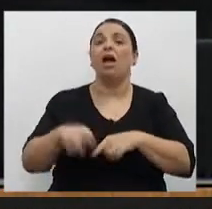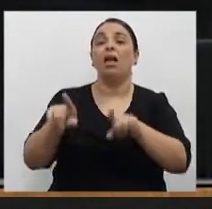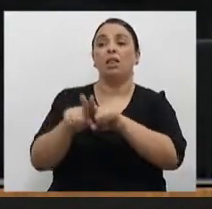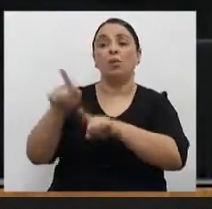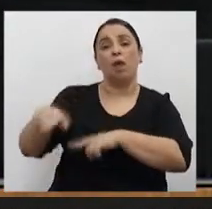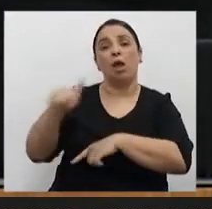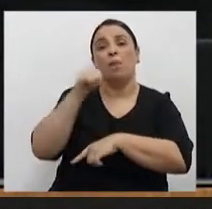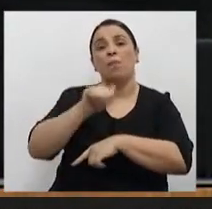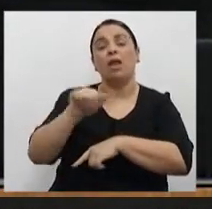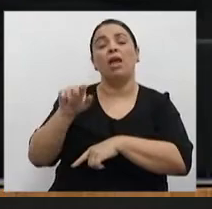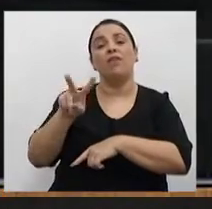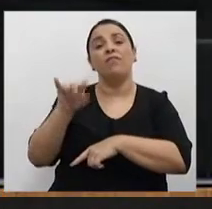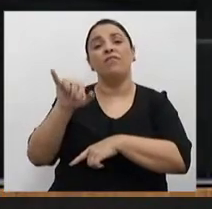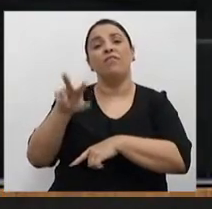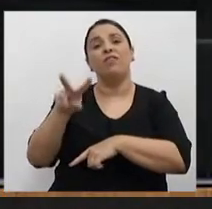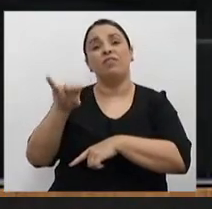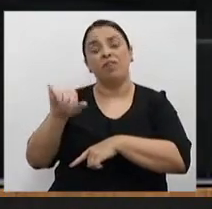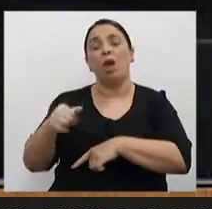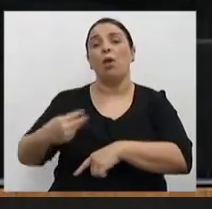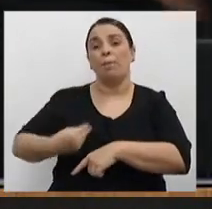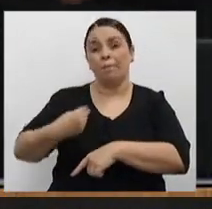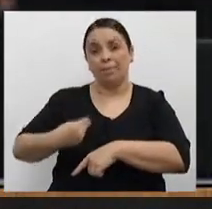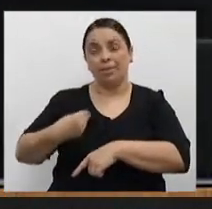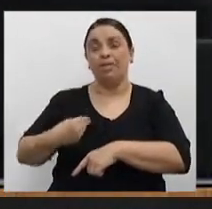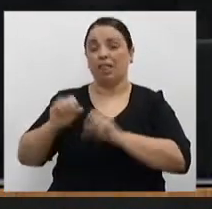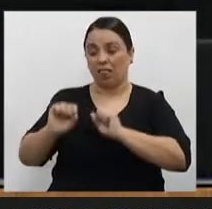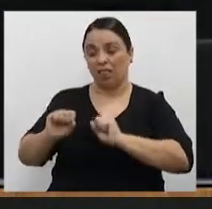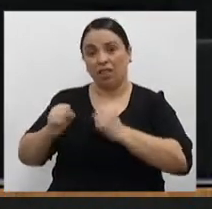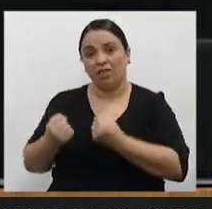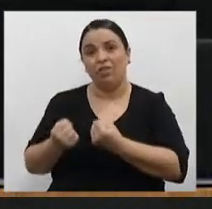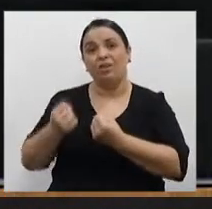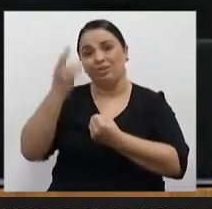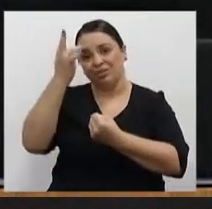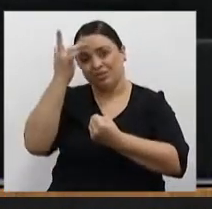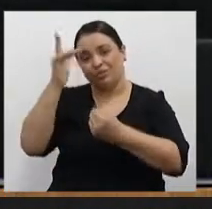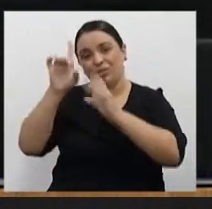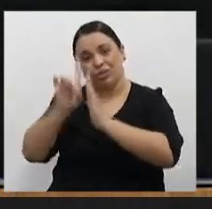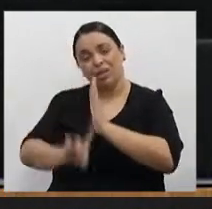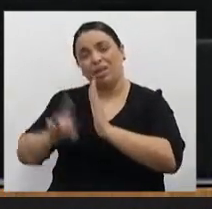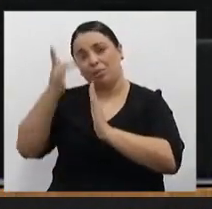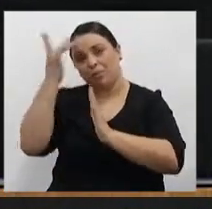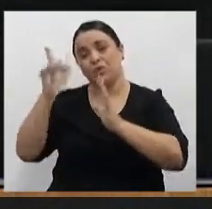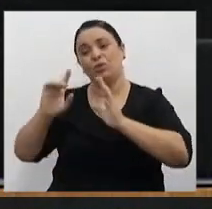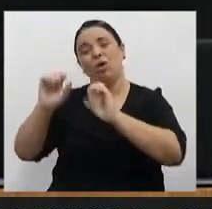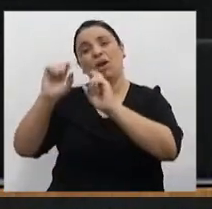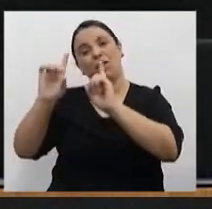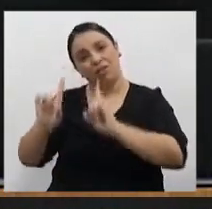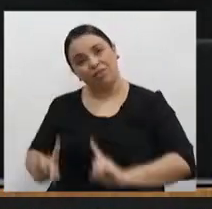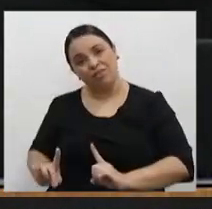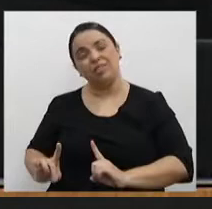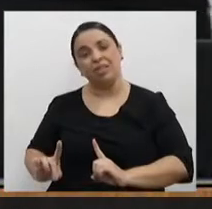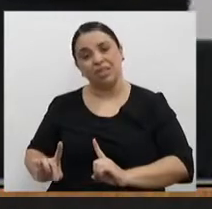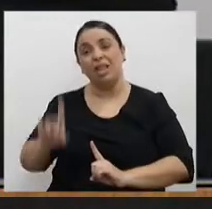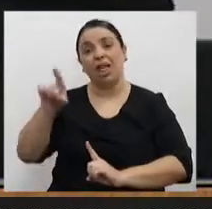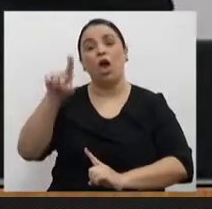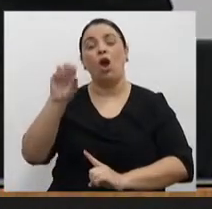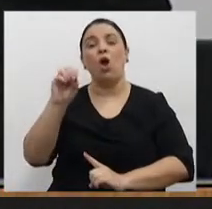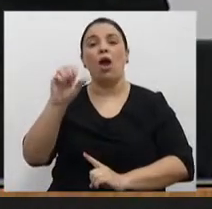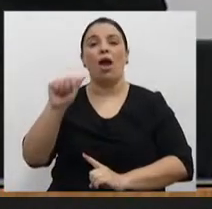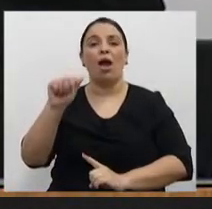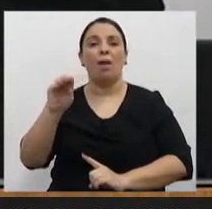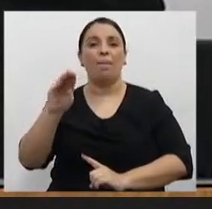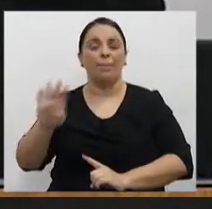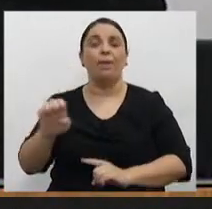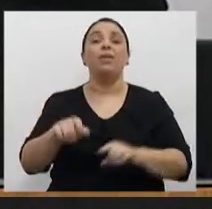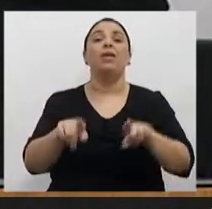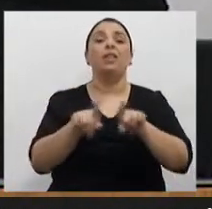da Pessoa com Autismo da nossa OAB. Está aqui a Cíntia de Lima, presidente da associação, que é a ASATEA,